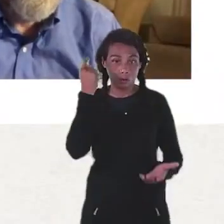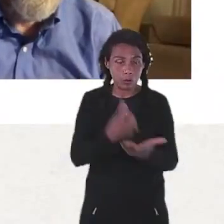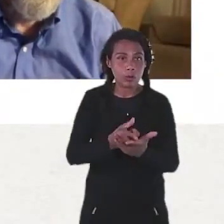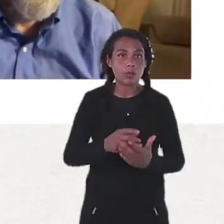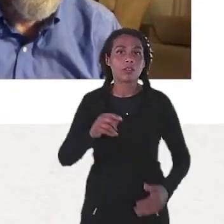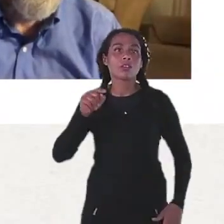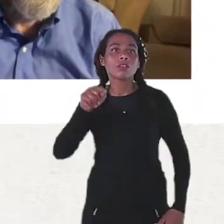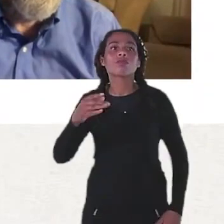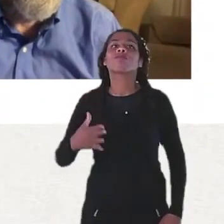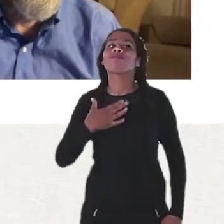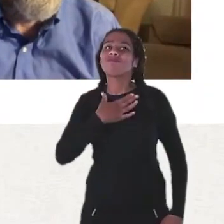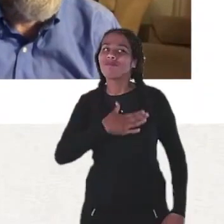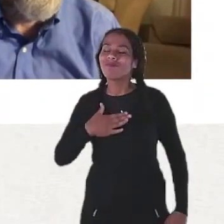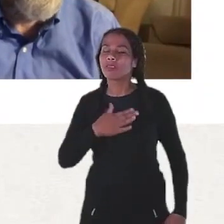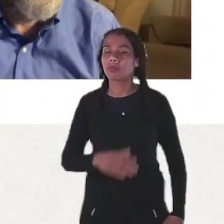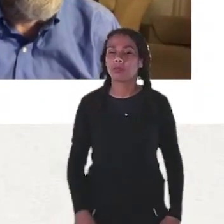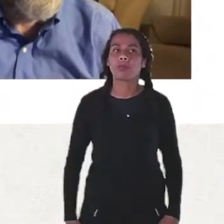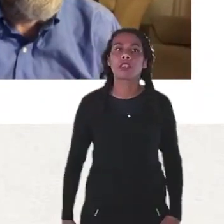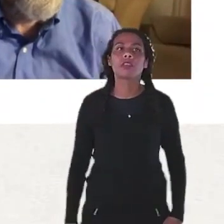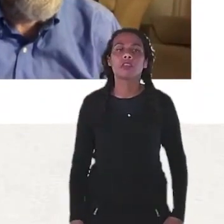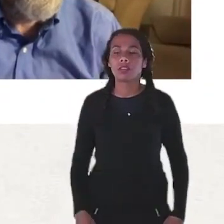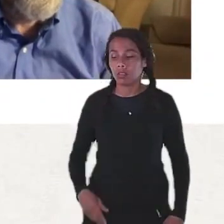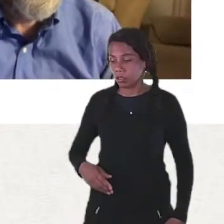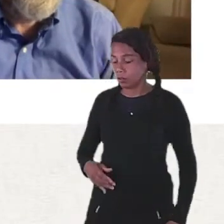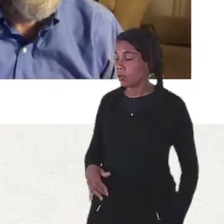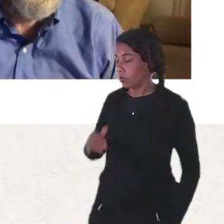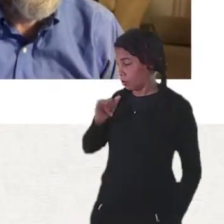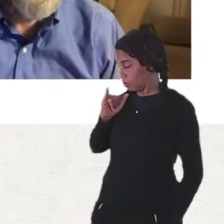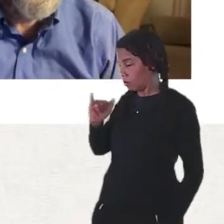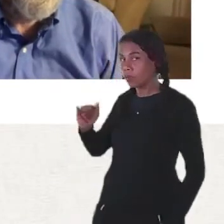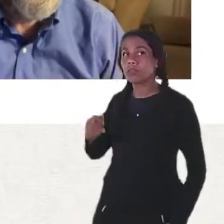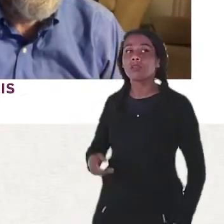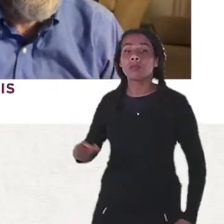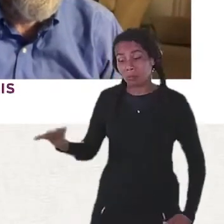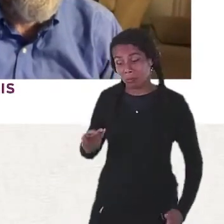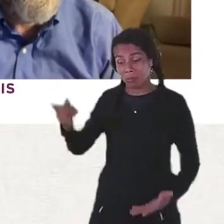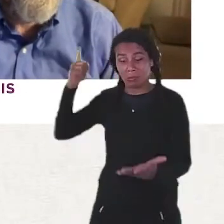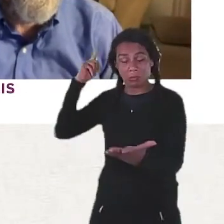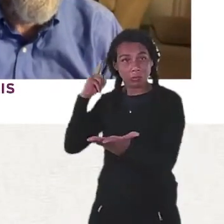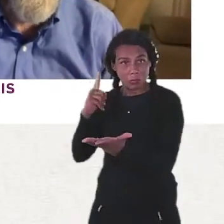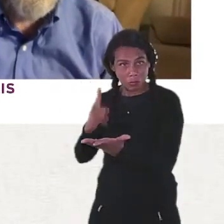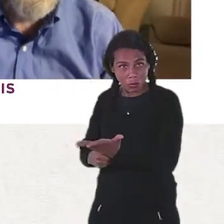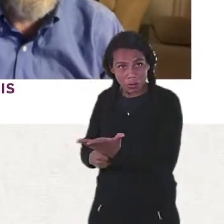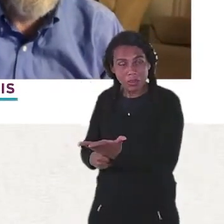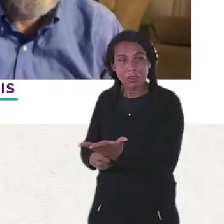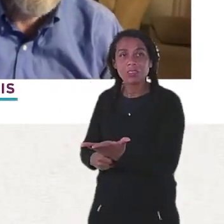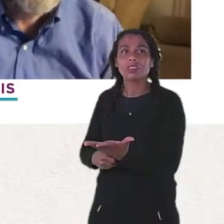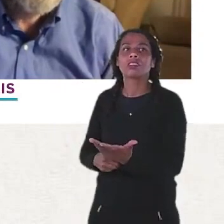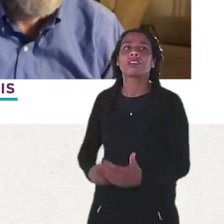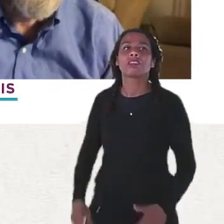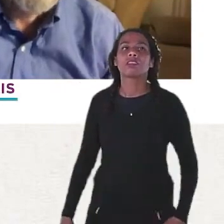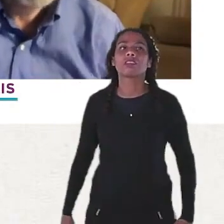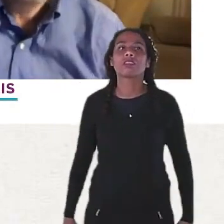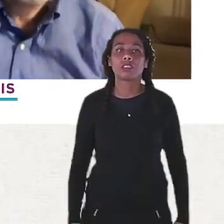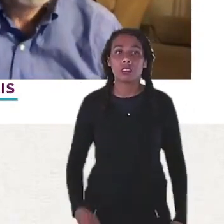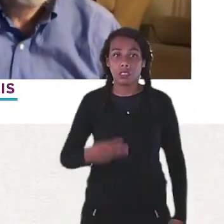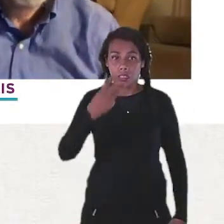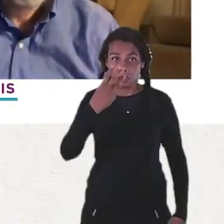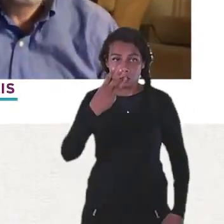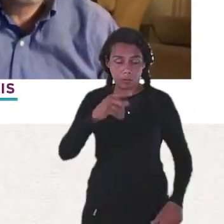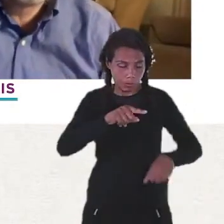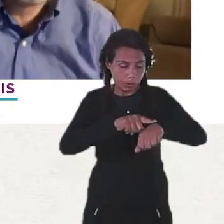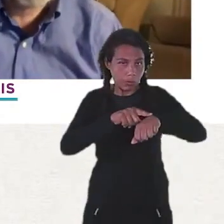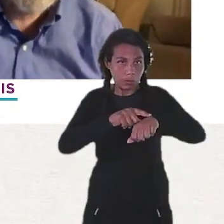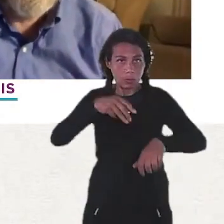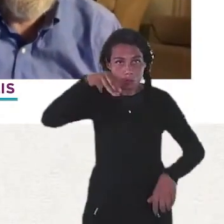Miguel, vamos lá. Olha, como a gente combinou, tudo aqui é combinado, não tem nada improvisado, não. A gente ficou praticamente 3 minutos combinando antes, então está